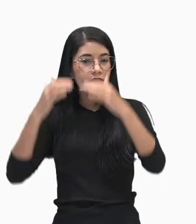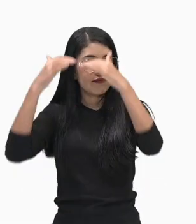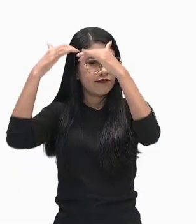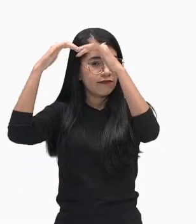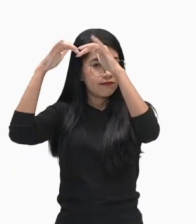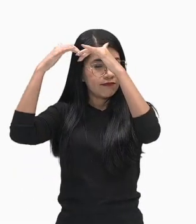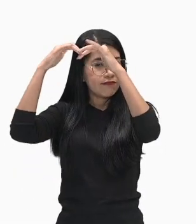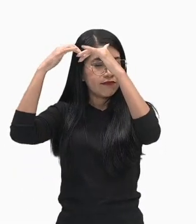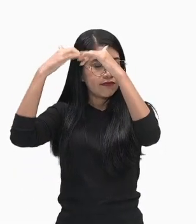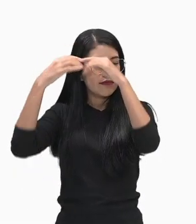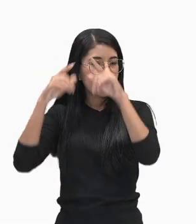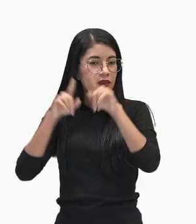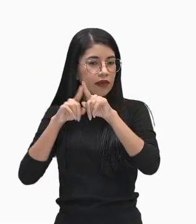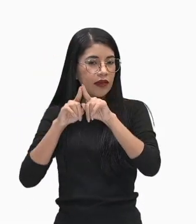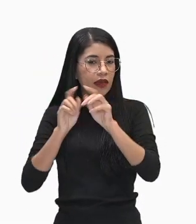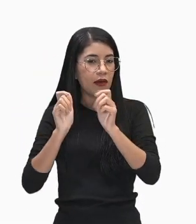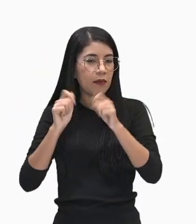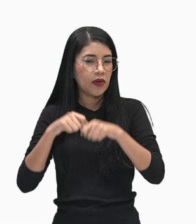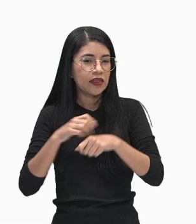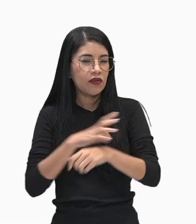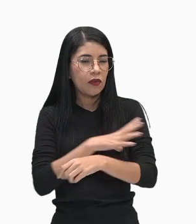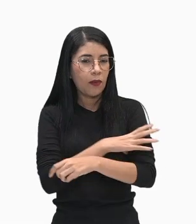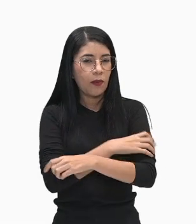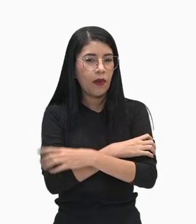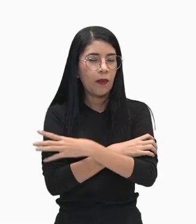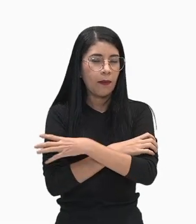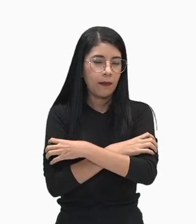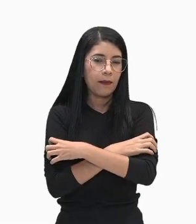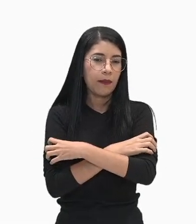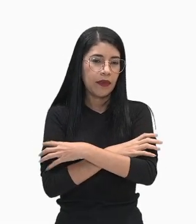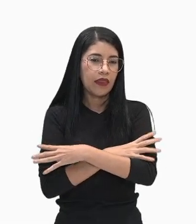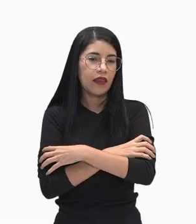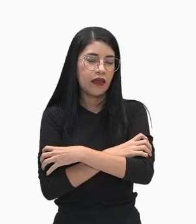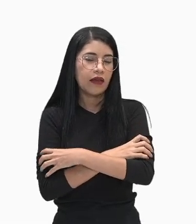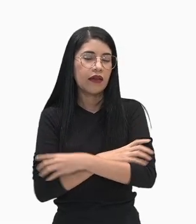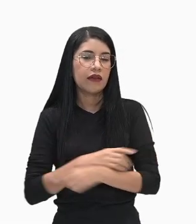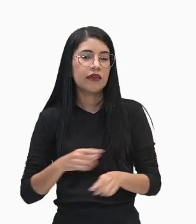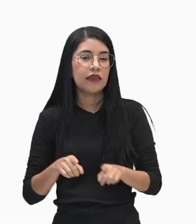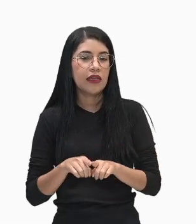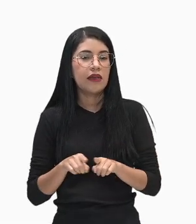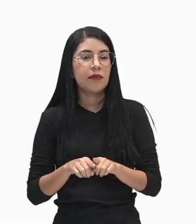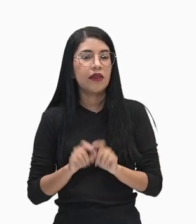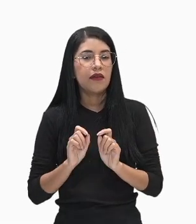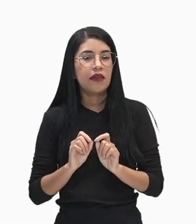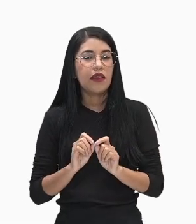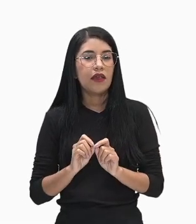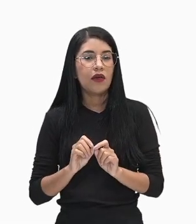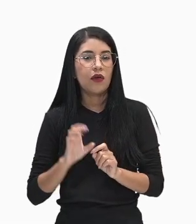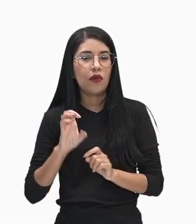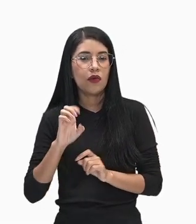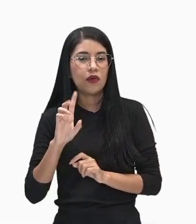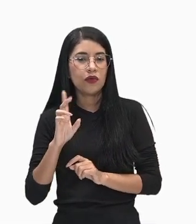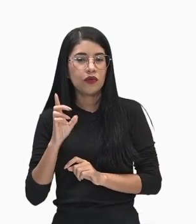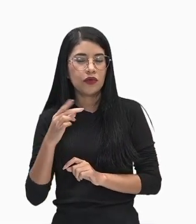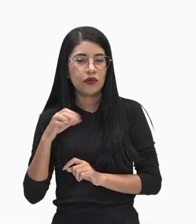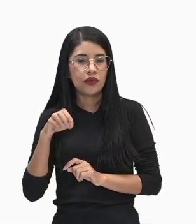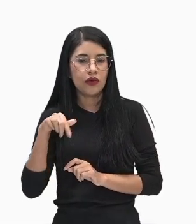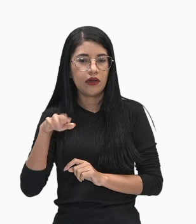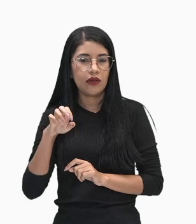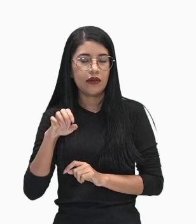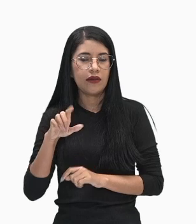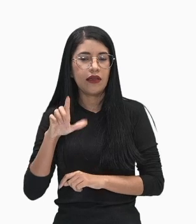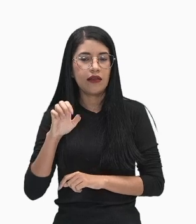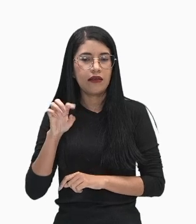fazendo com que o corpo tenha contrações musculares, configurando aquilo que conhecemos como choque elétrico. Você já levou algum